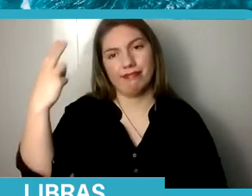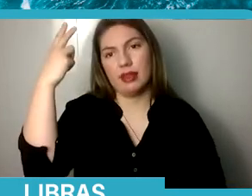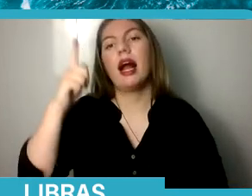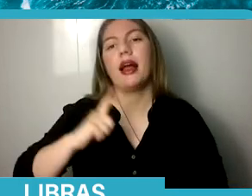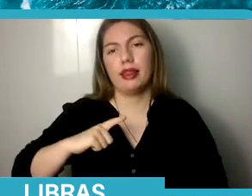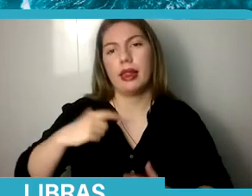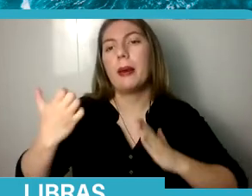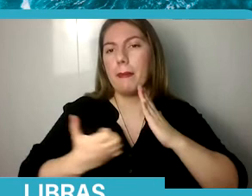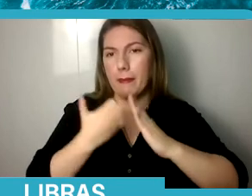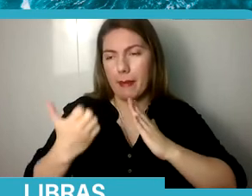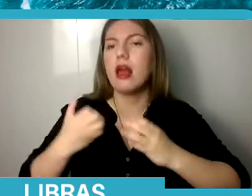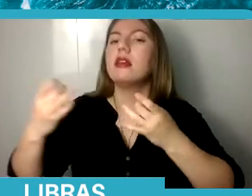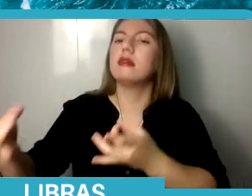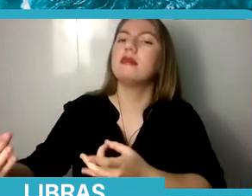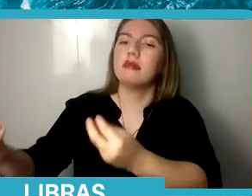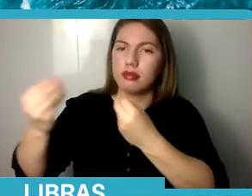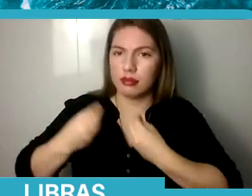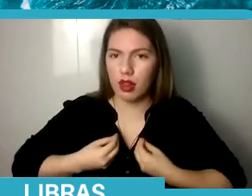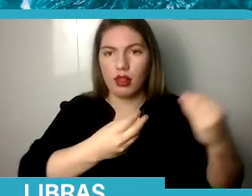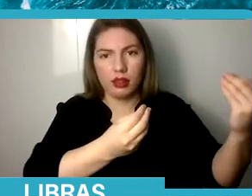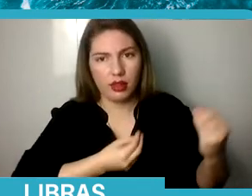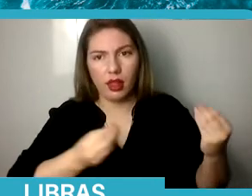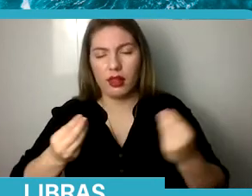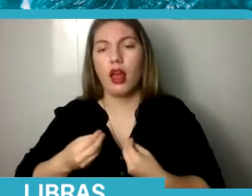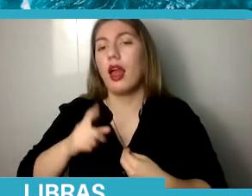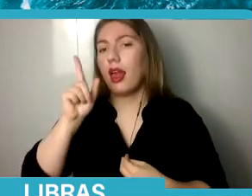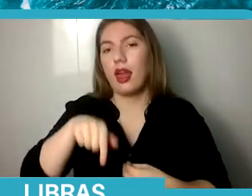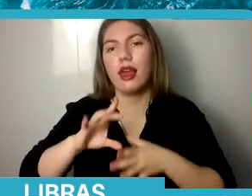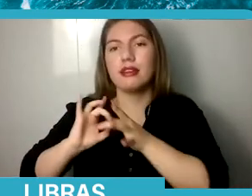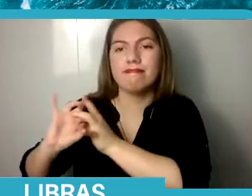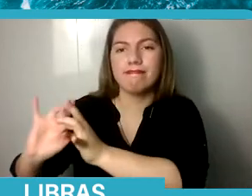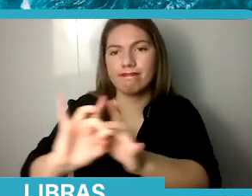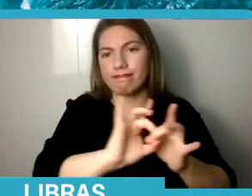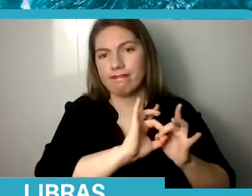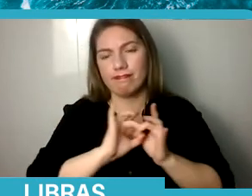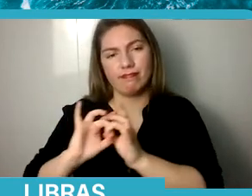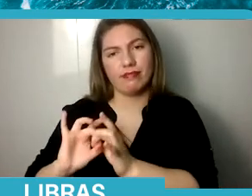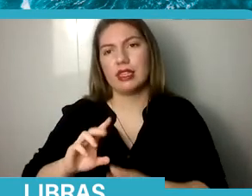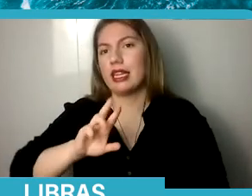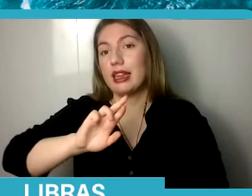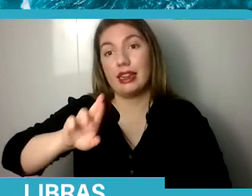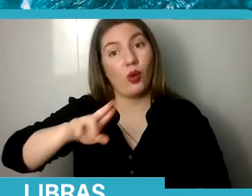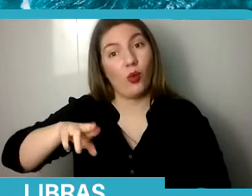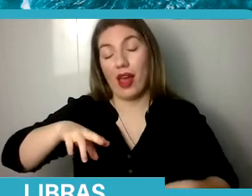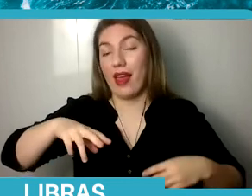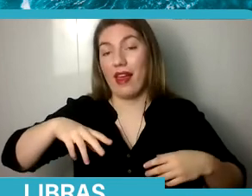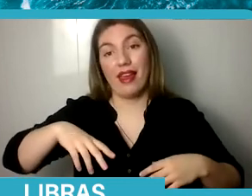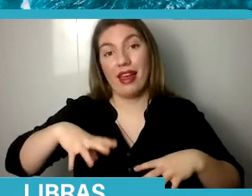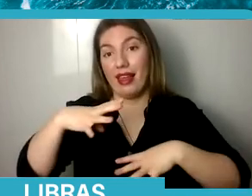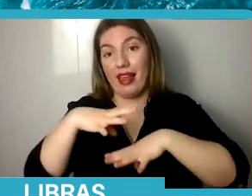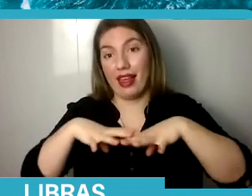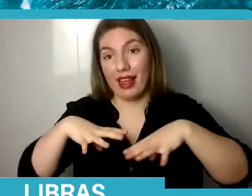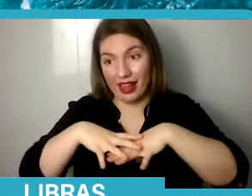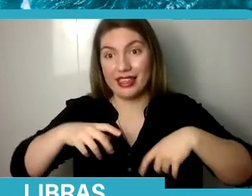incríveis que a gente trabalha em rede literalmente rede não só em rede com esses